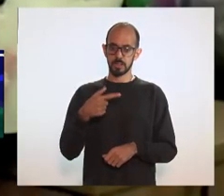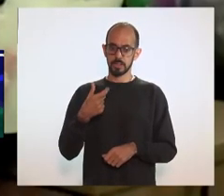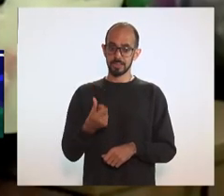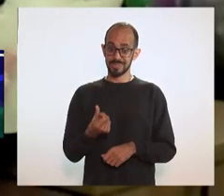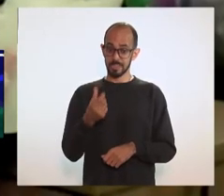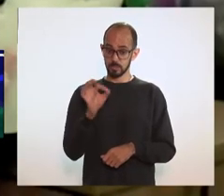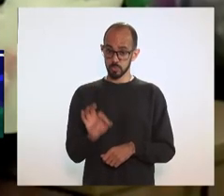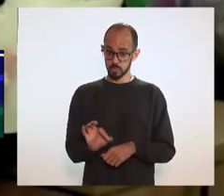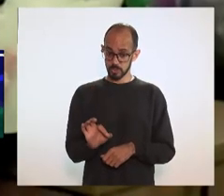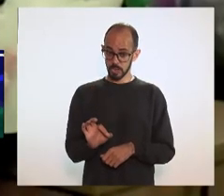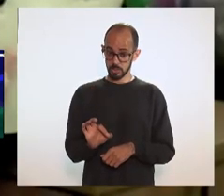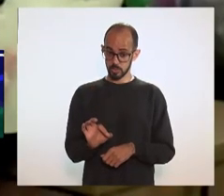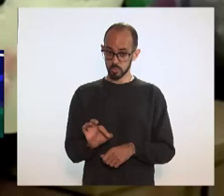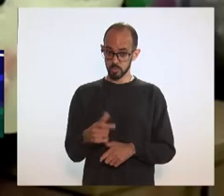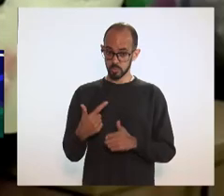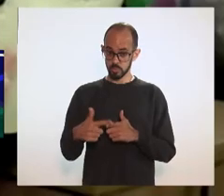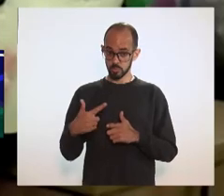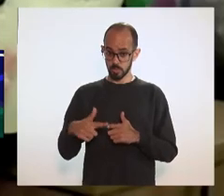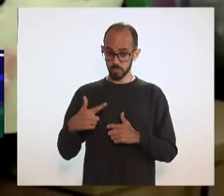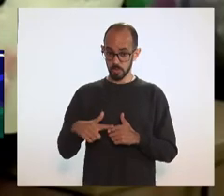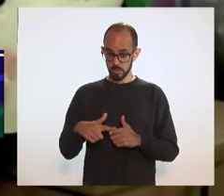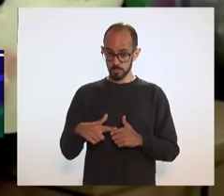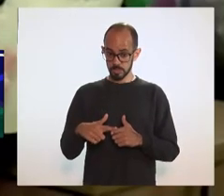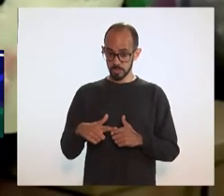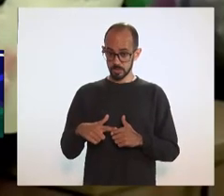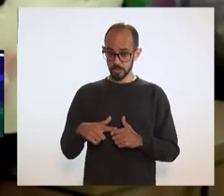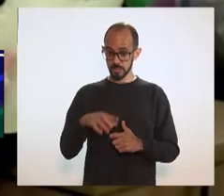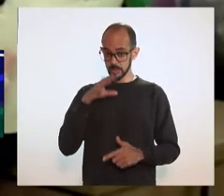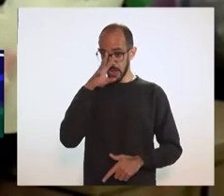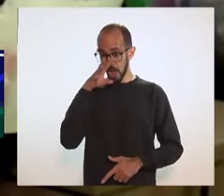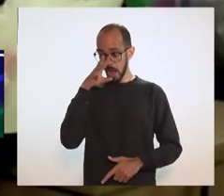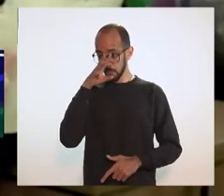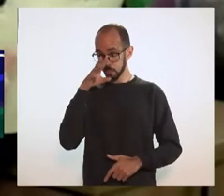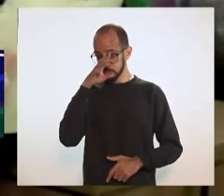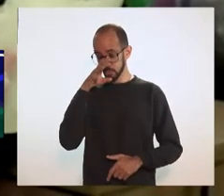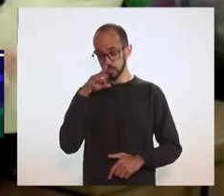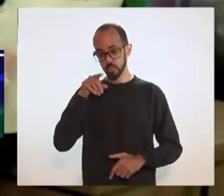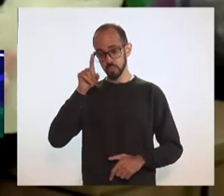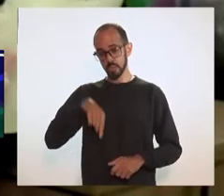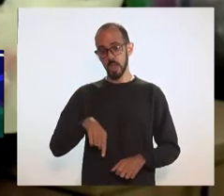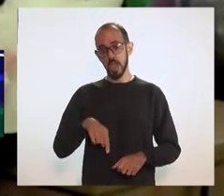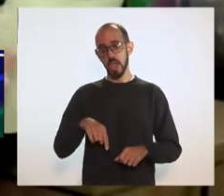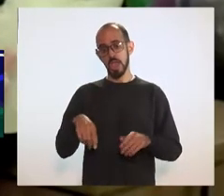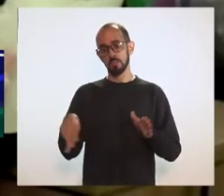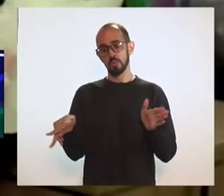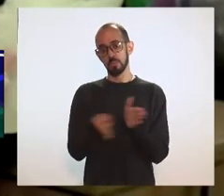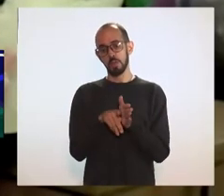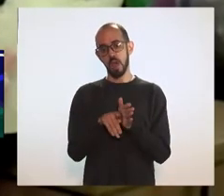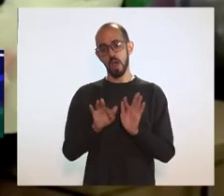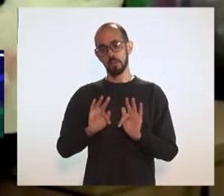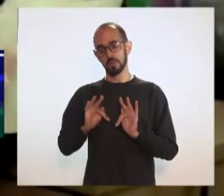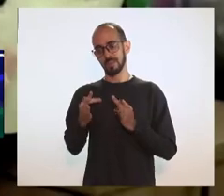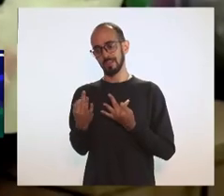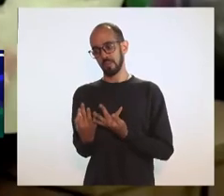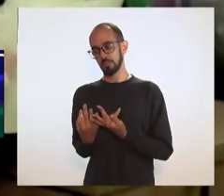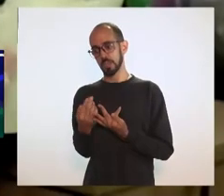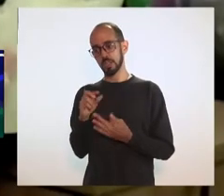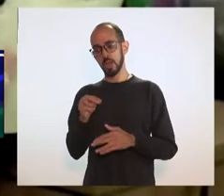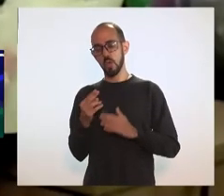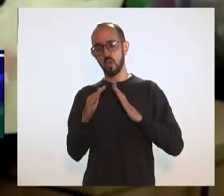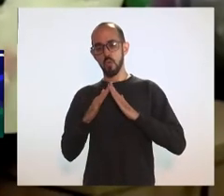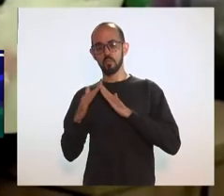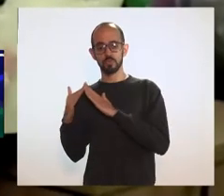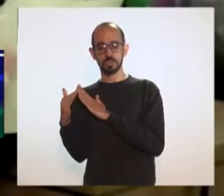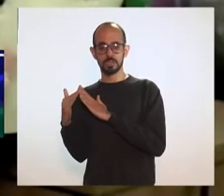76% dos casos, os abusos dessas vulneráveis é cometido por parentes ou conhecidos